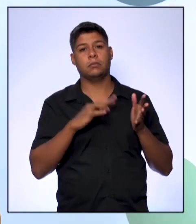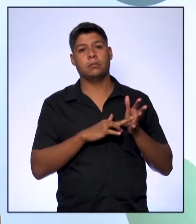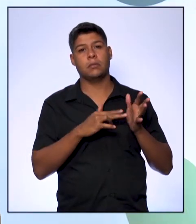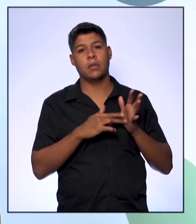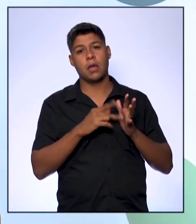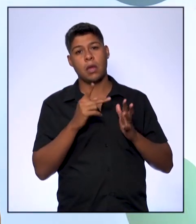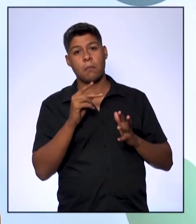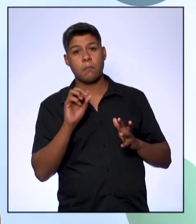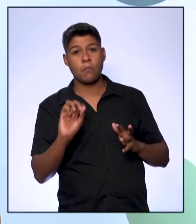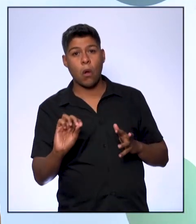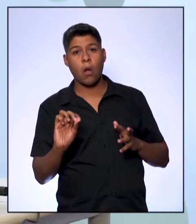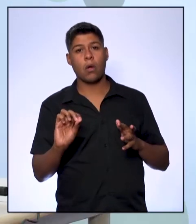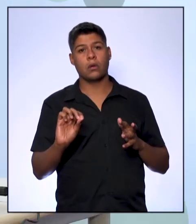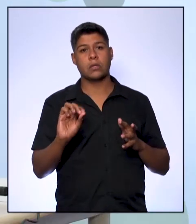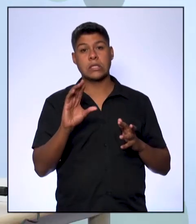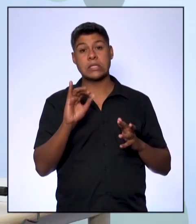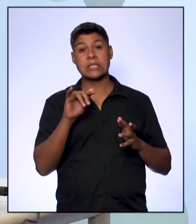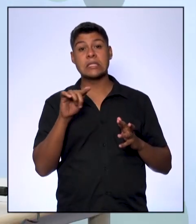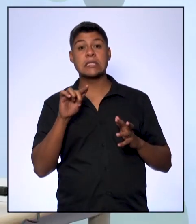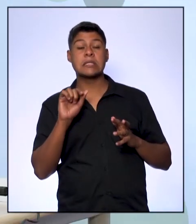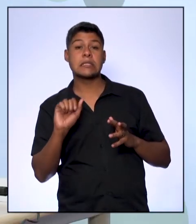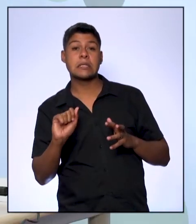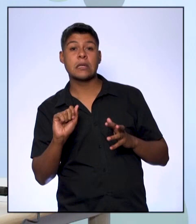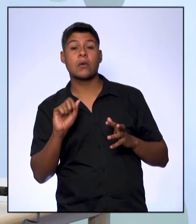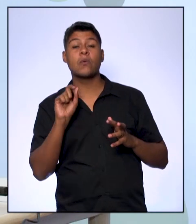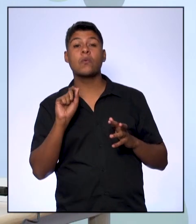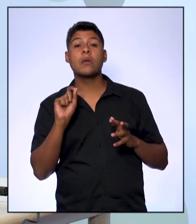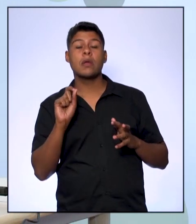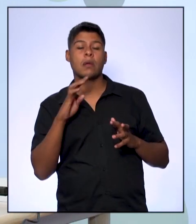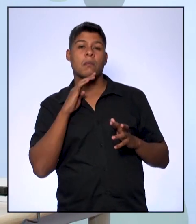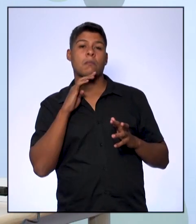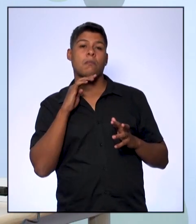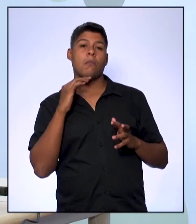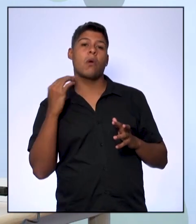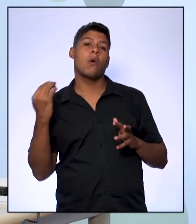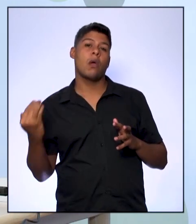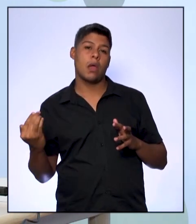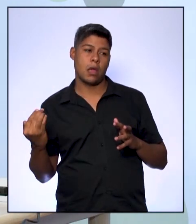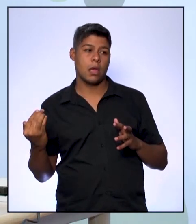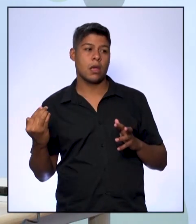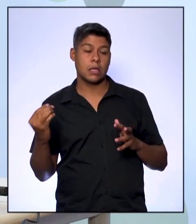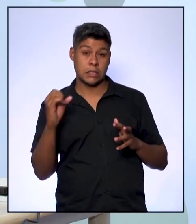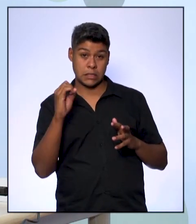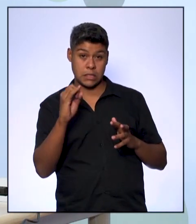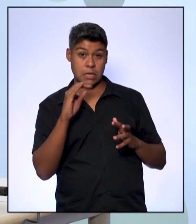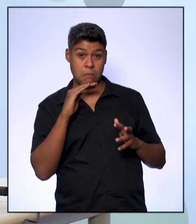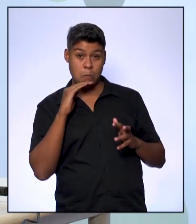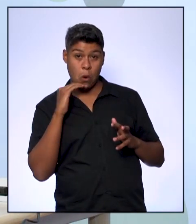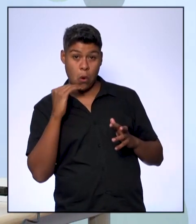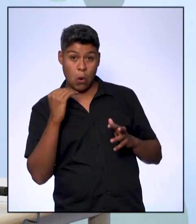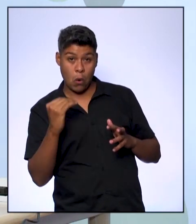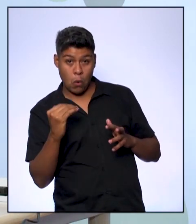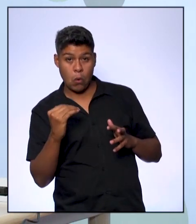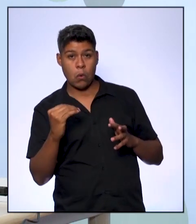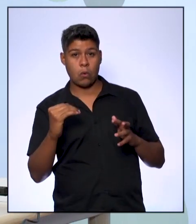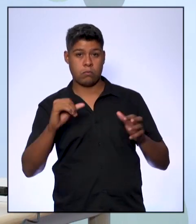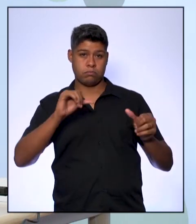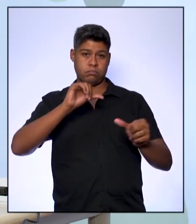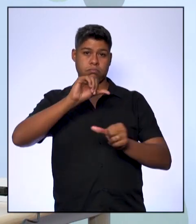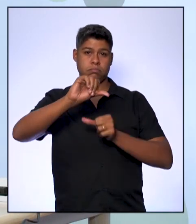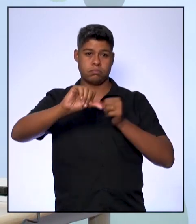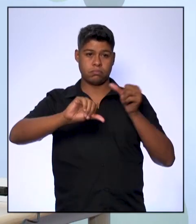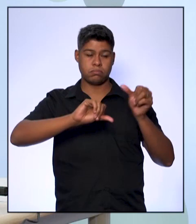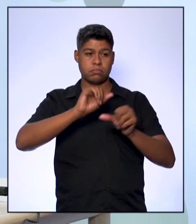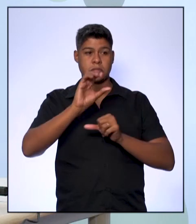virar cinza a morrer a então se eu morro eu vou virar pó